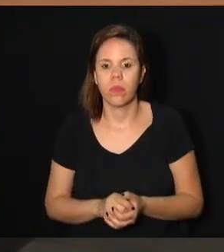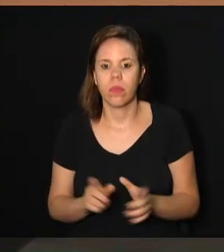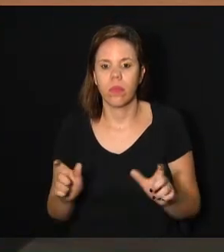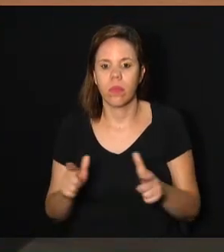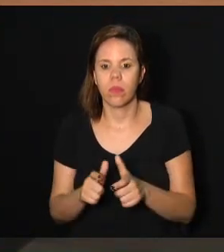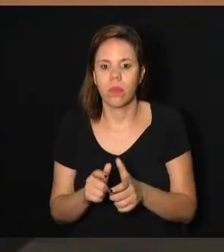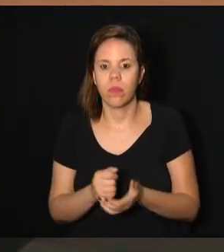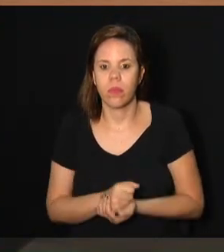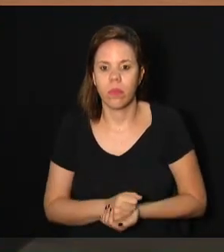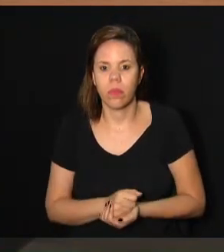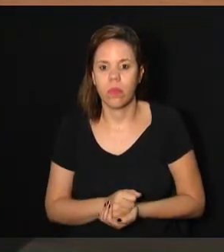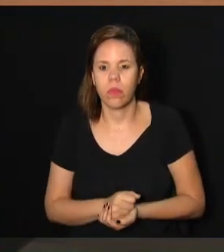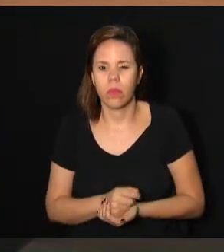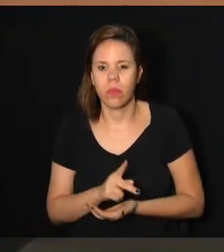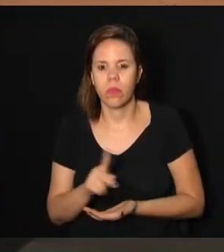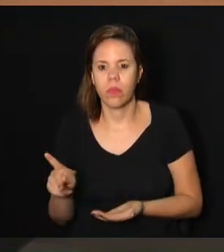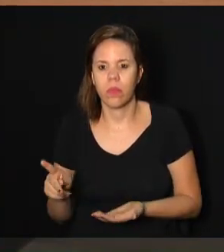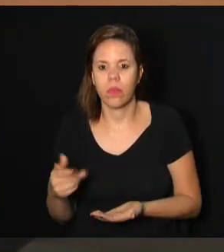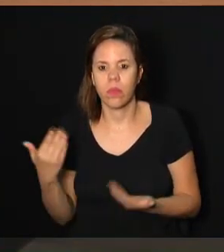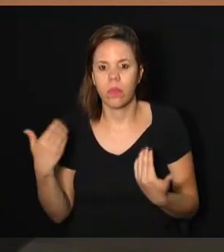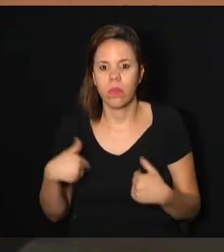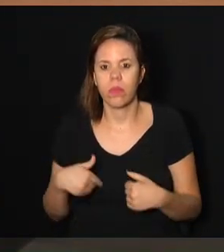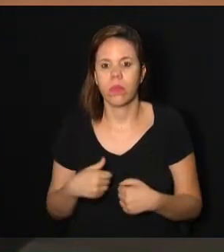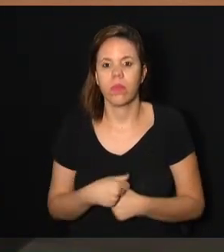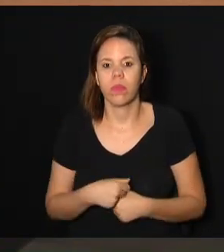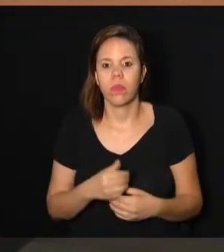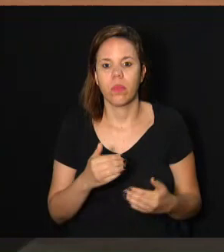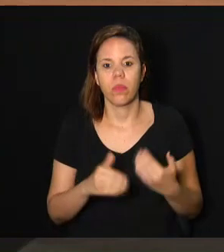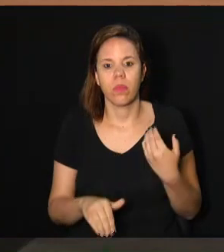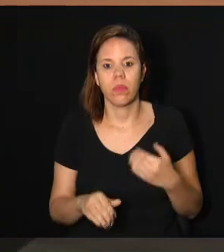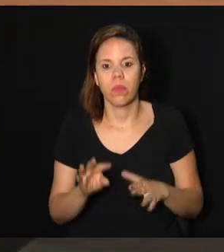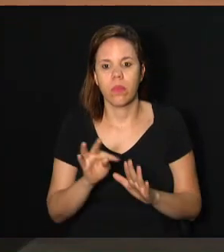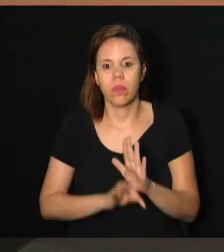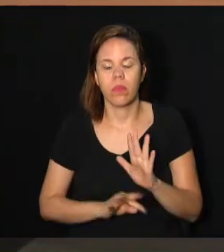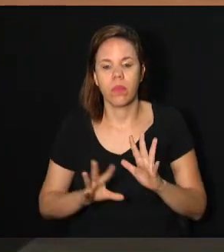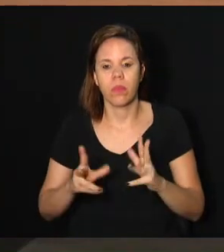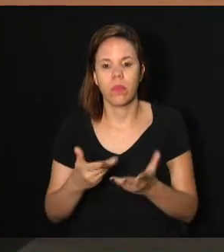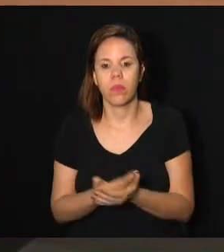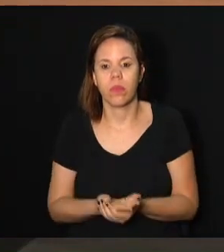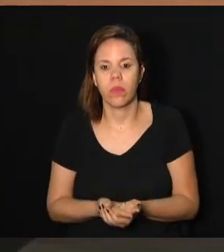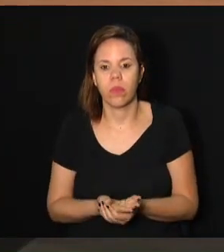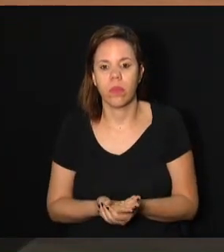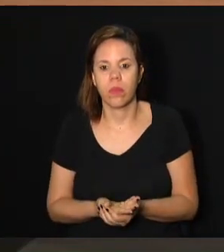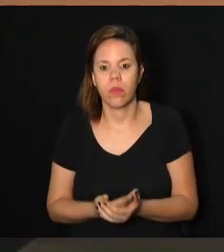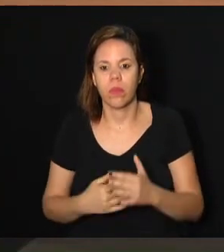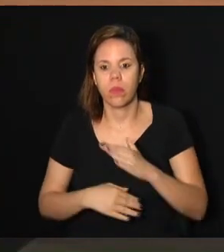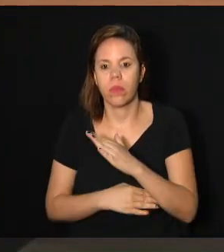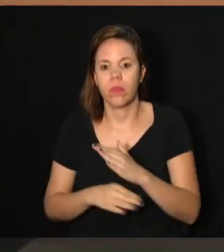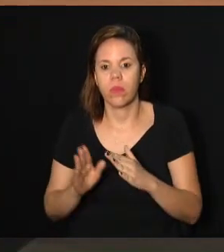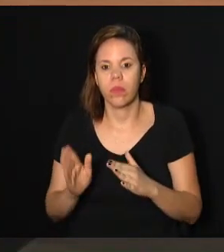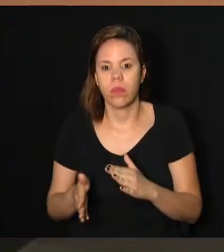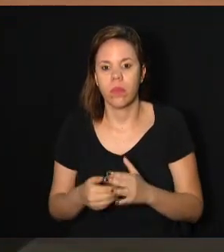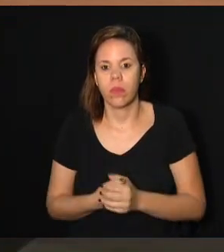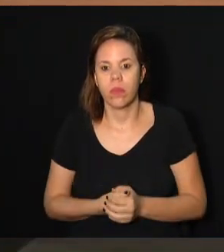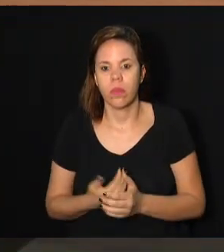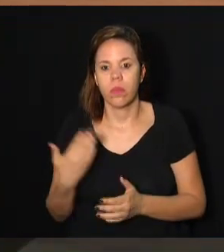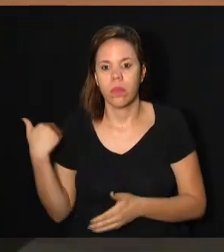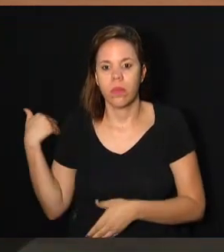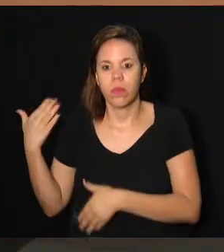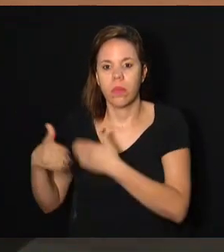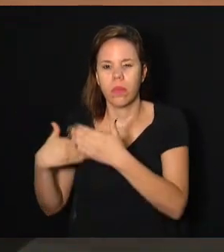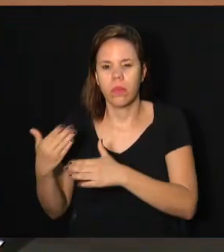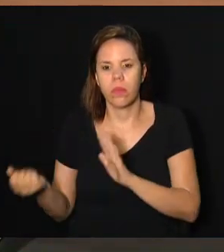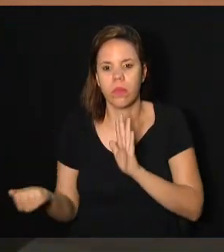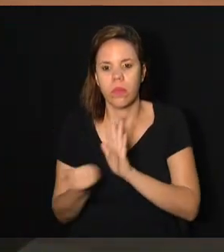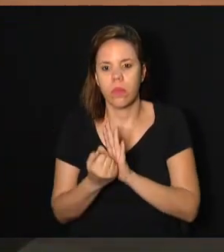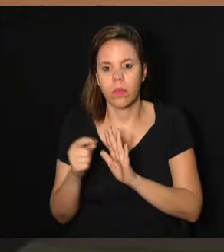minoria. Então, presidente, eu não vou aqui discorrer sobre o texto inteiro, que ele está aqui na Câmara já desde eu